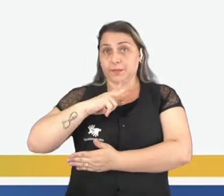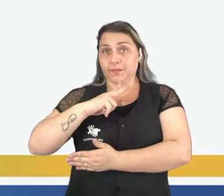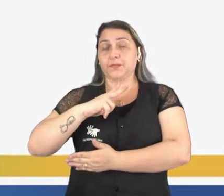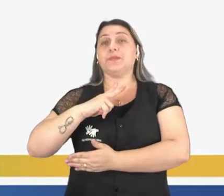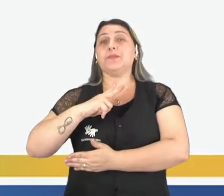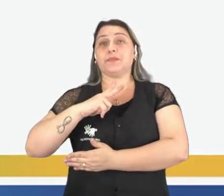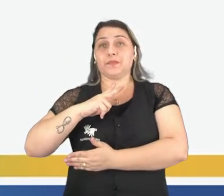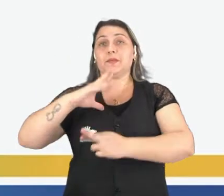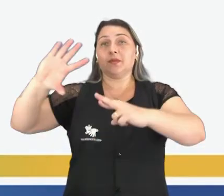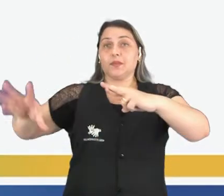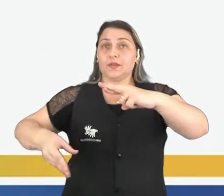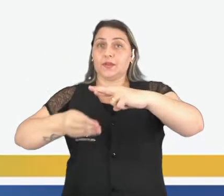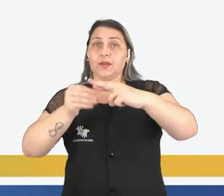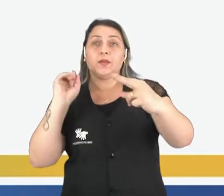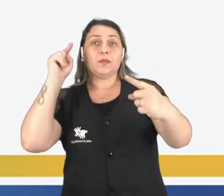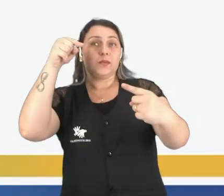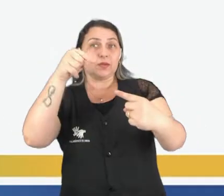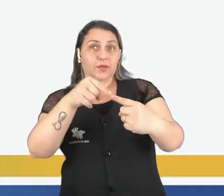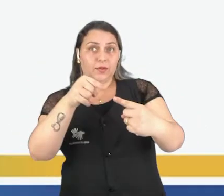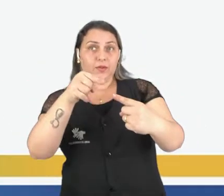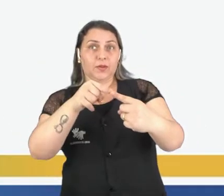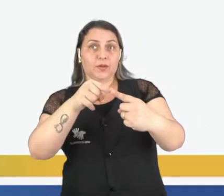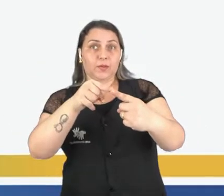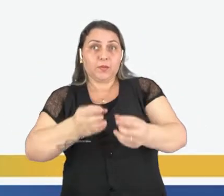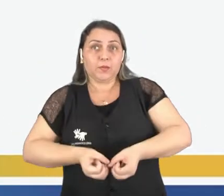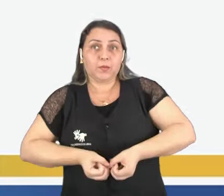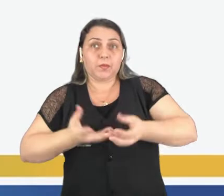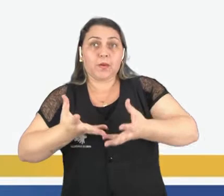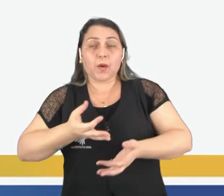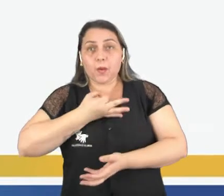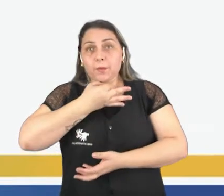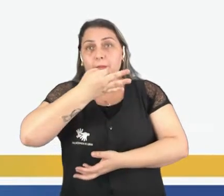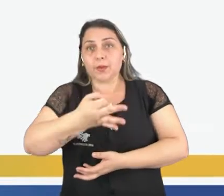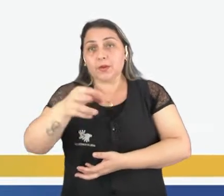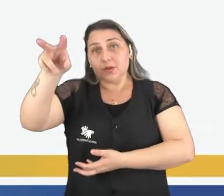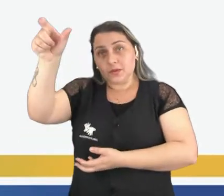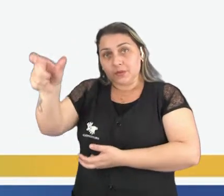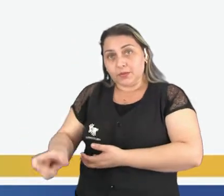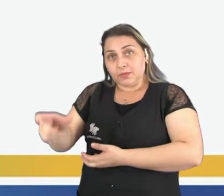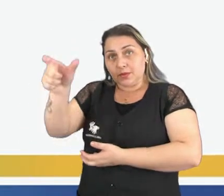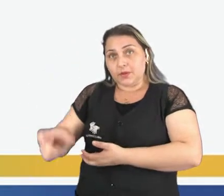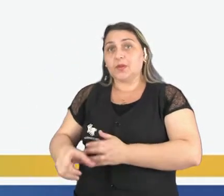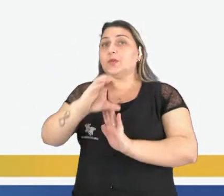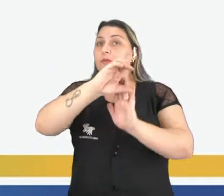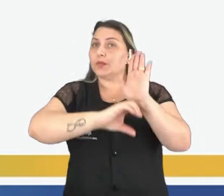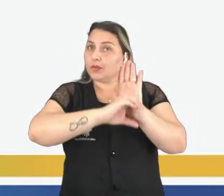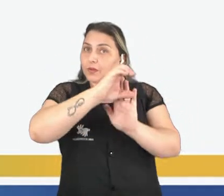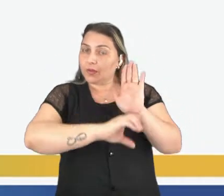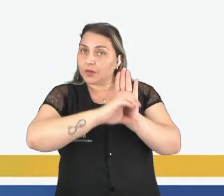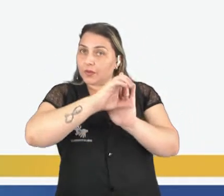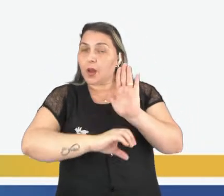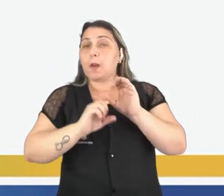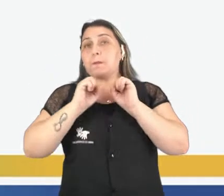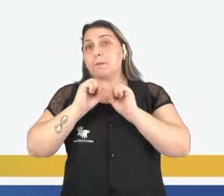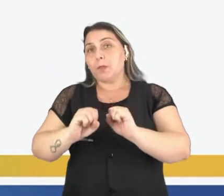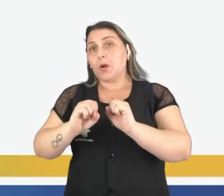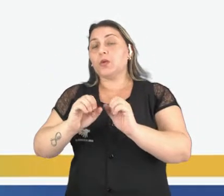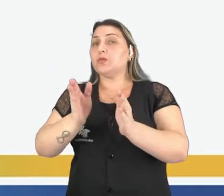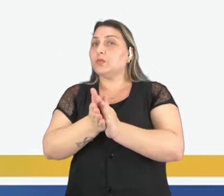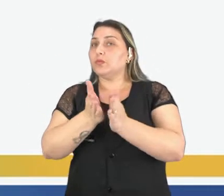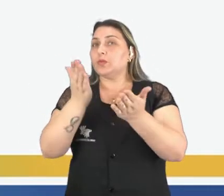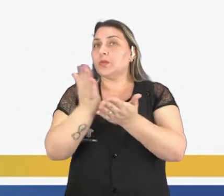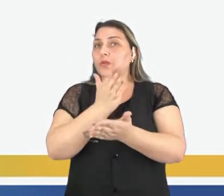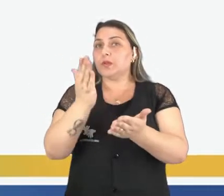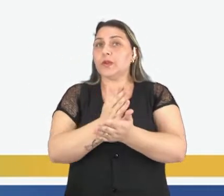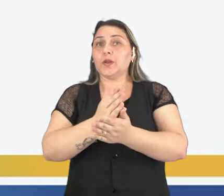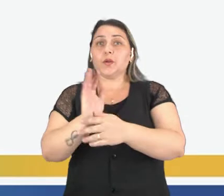A resenha tem como objetivo transmitir a opinião de um leitor sobre um conteúdo, o qual pode ser sobre um livro,